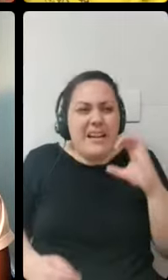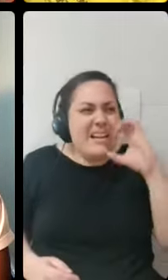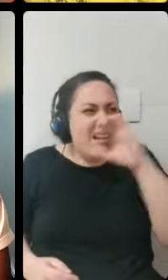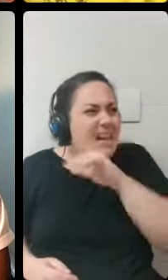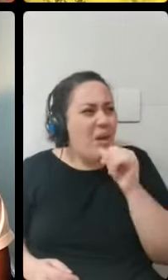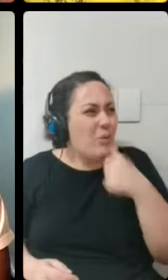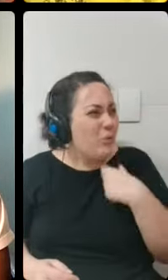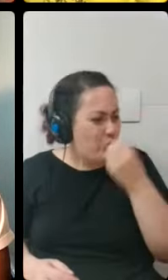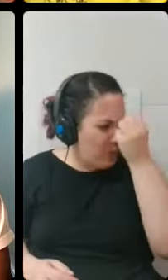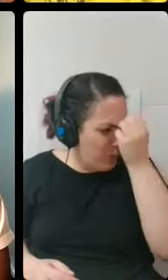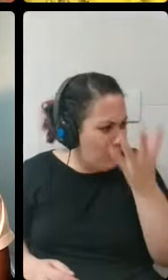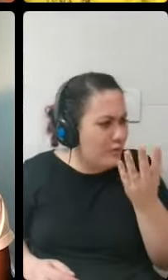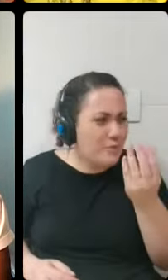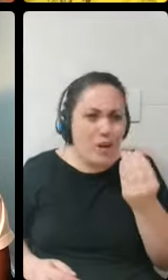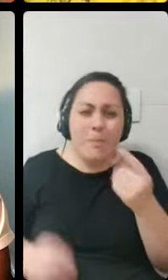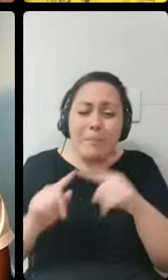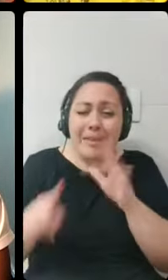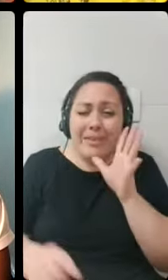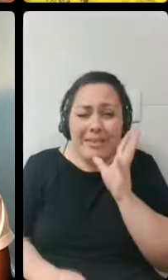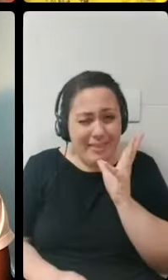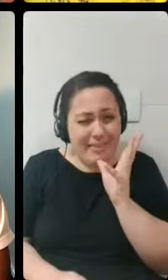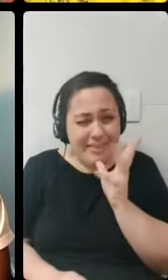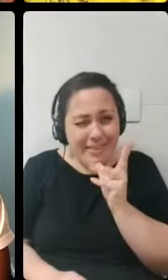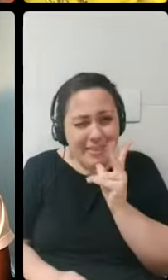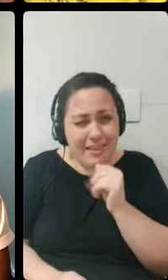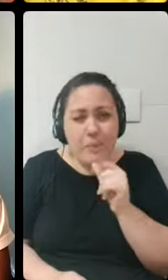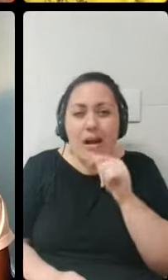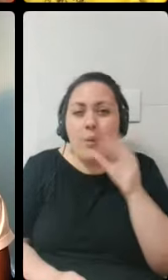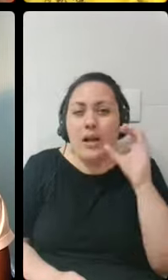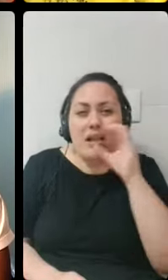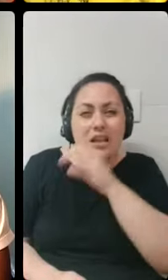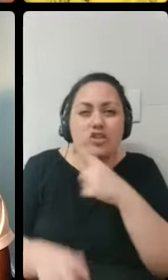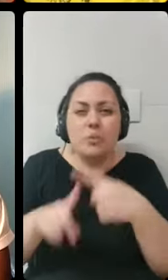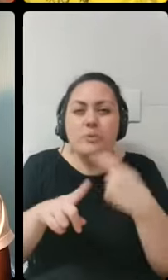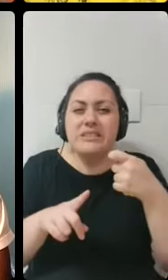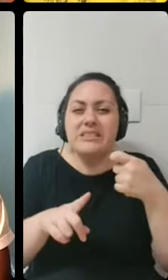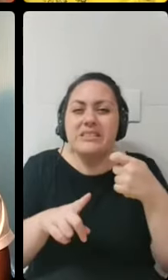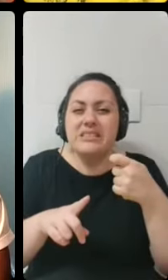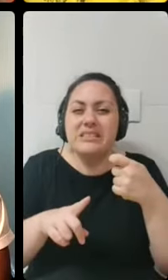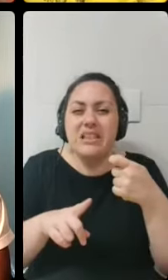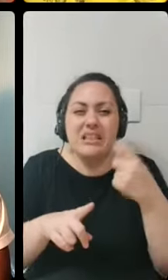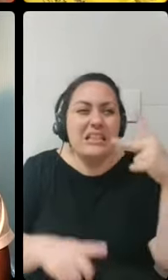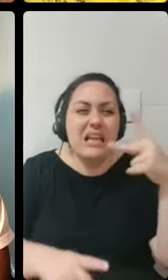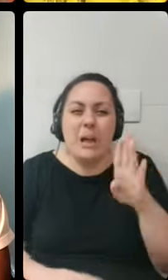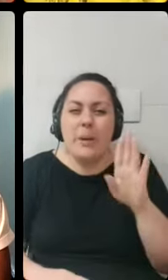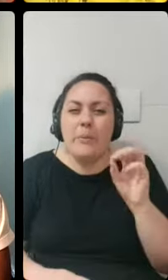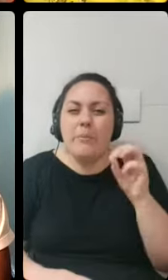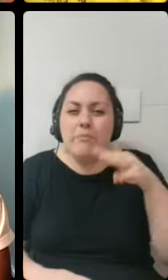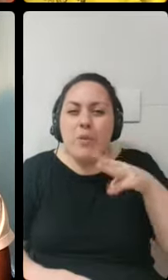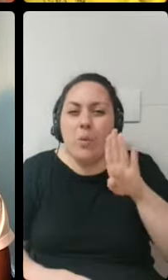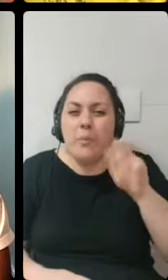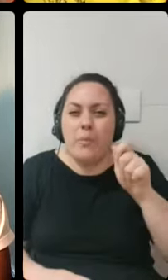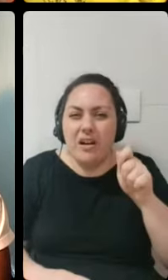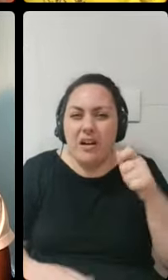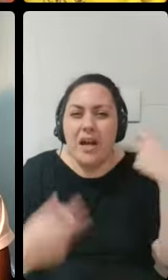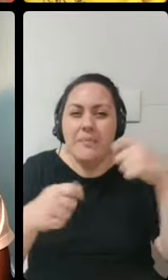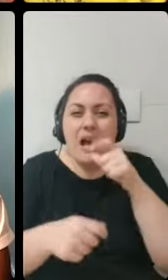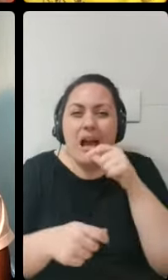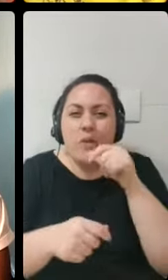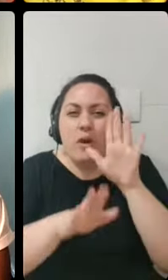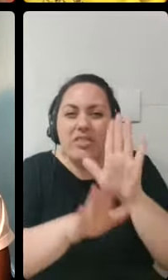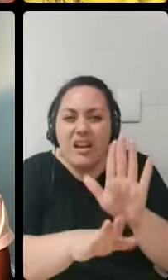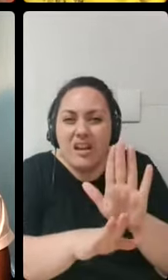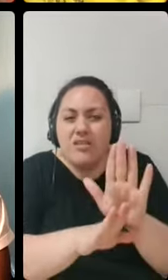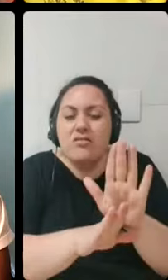lembro que demorava muito pra esquentar a água, porque acho que tinha que ligar a bomba, e aí pegava um pouco de água, deixava a água esquentando, daí